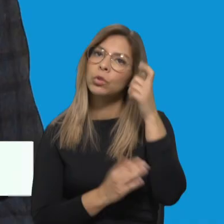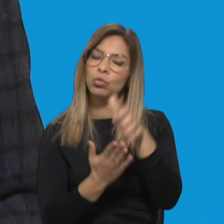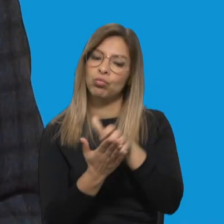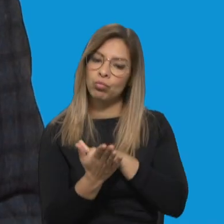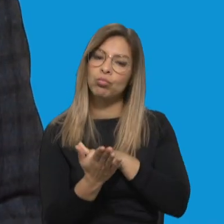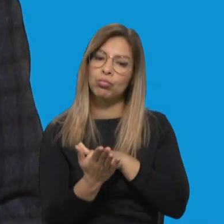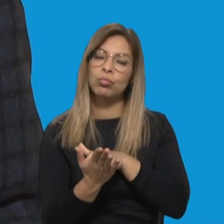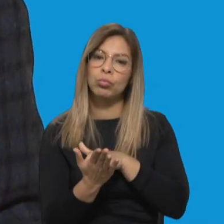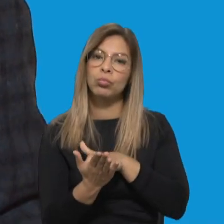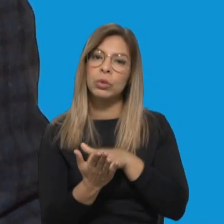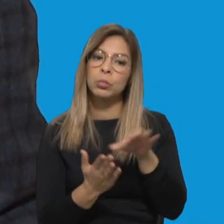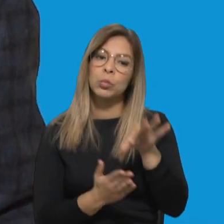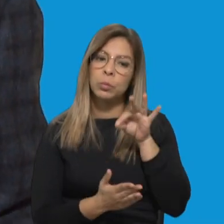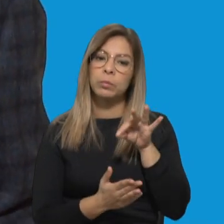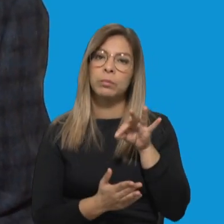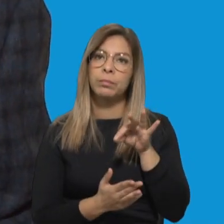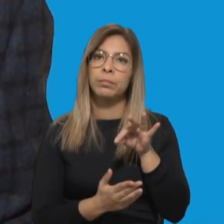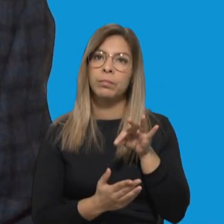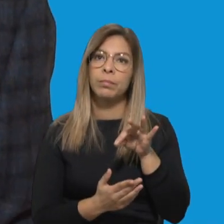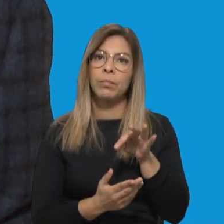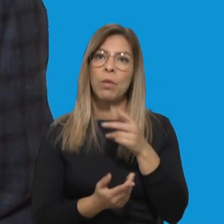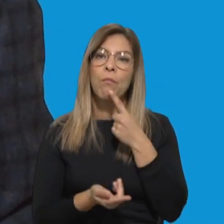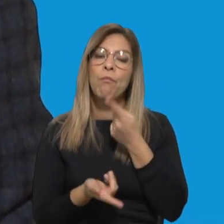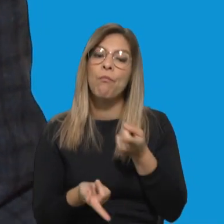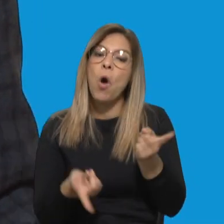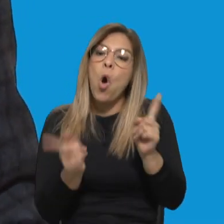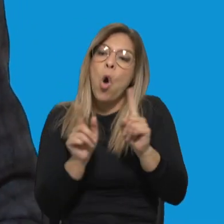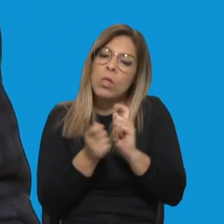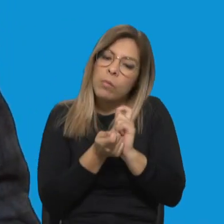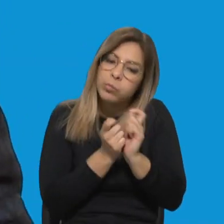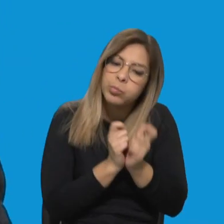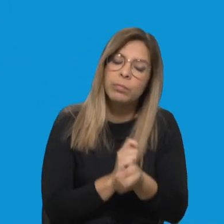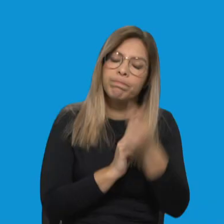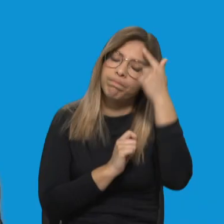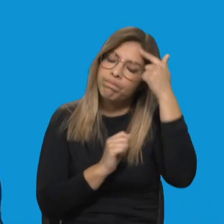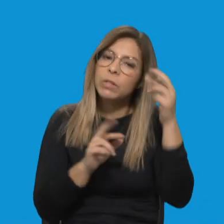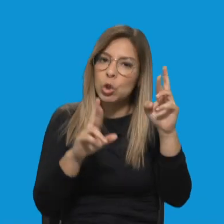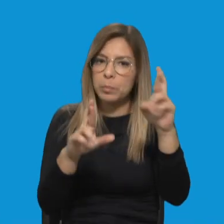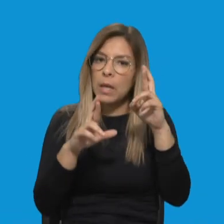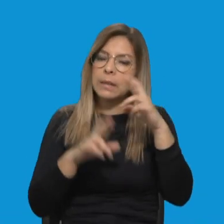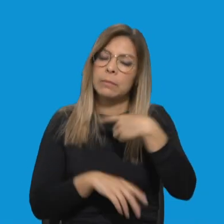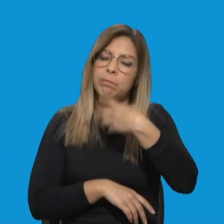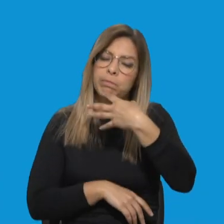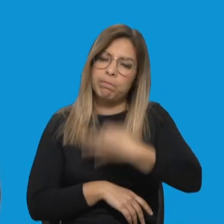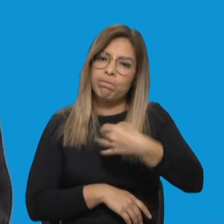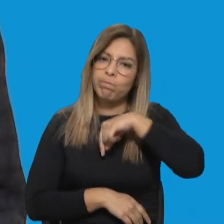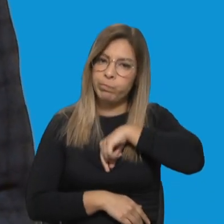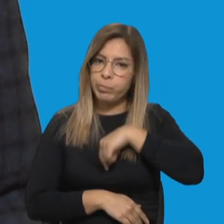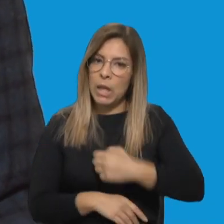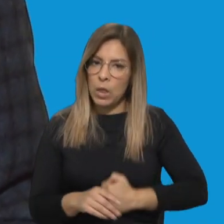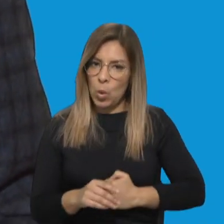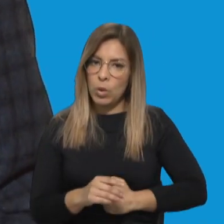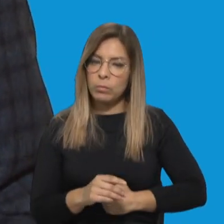a uma revitalização da esperança cristã presente nas nossas